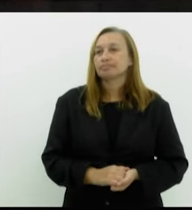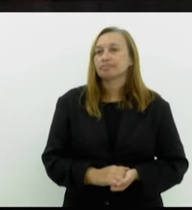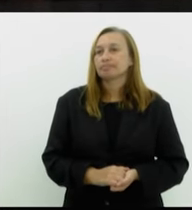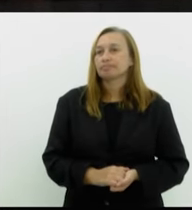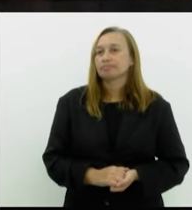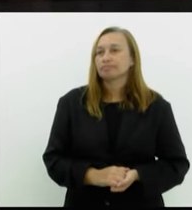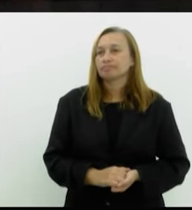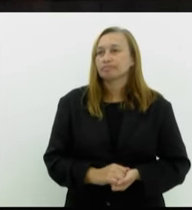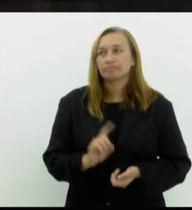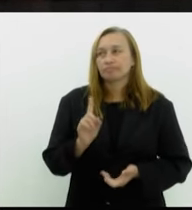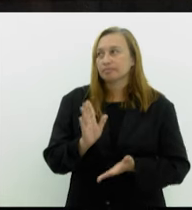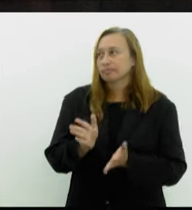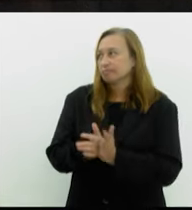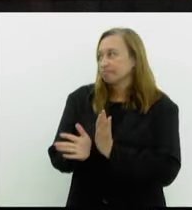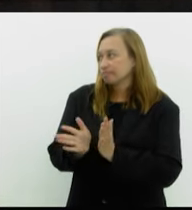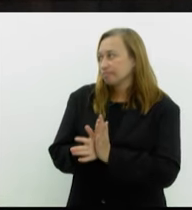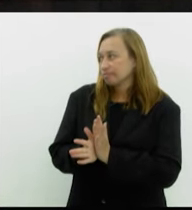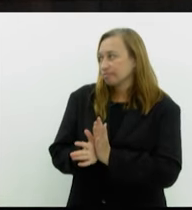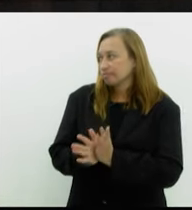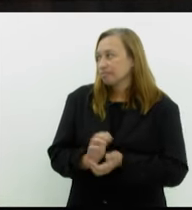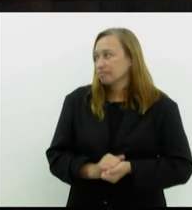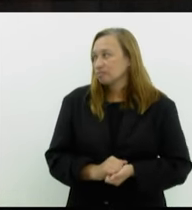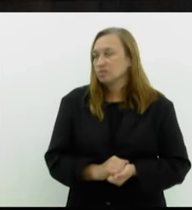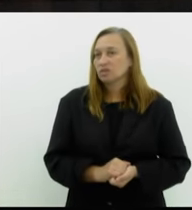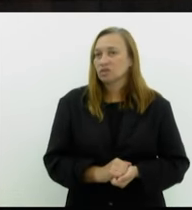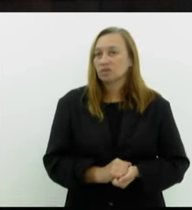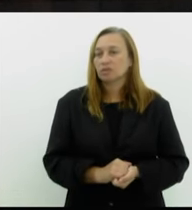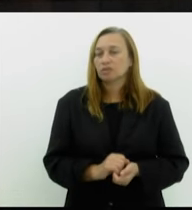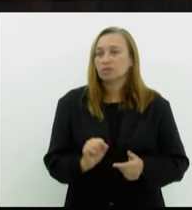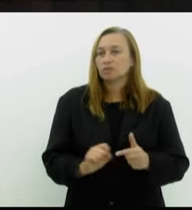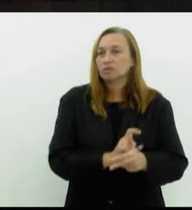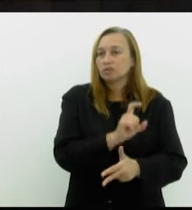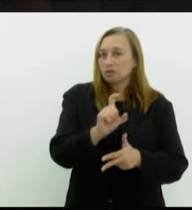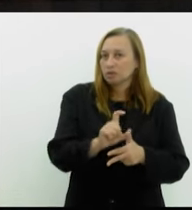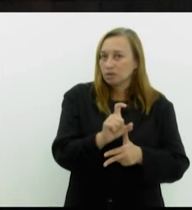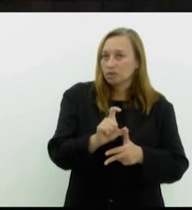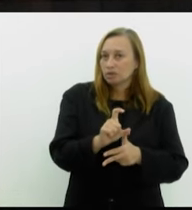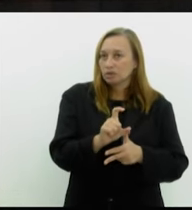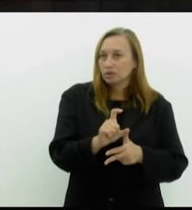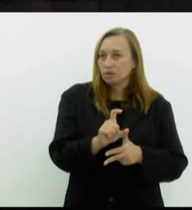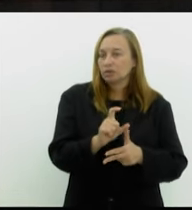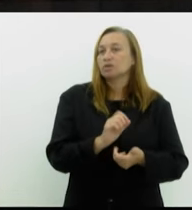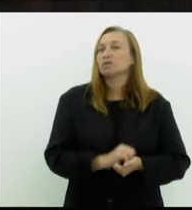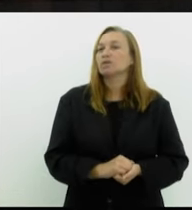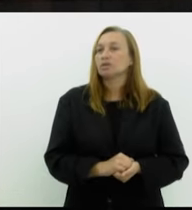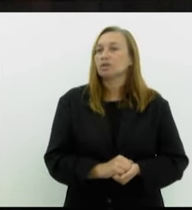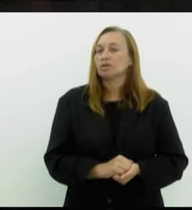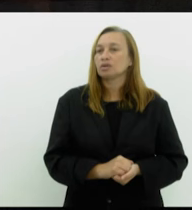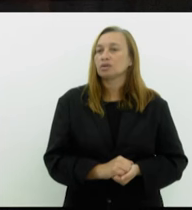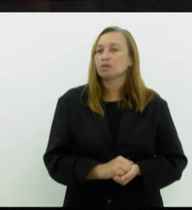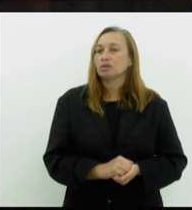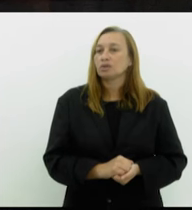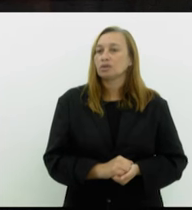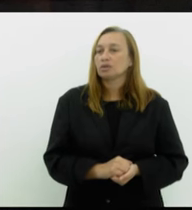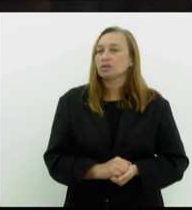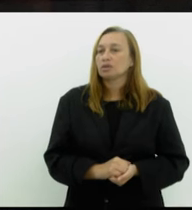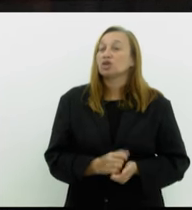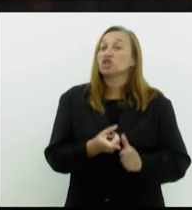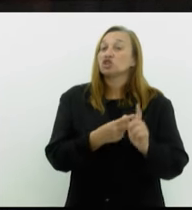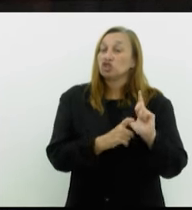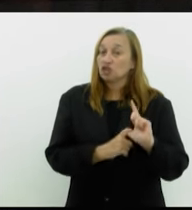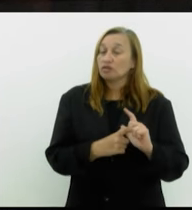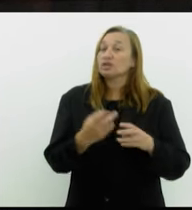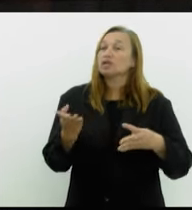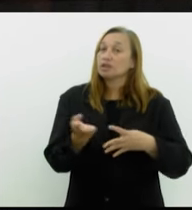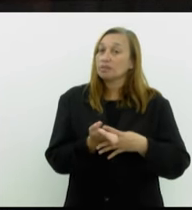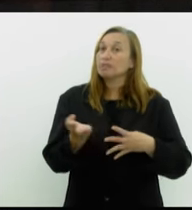no desperdício, que o Poder Executivo deve a segunda e a terceira